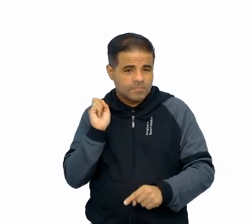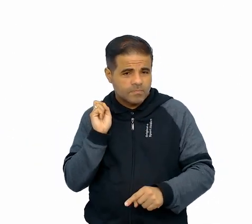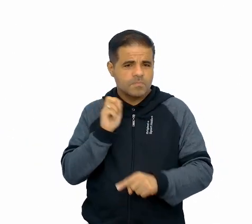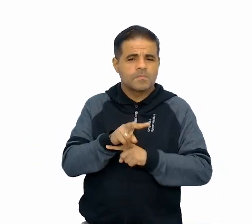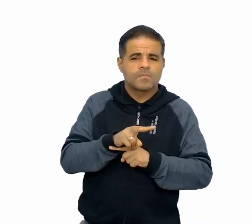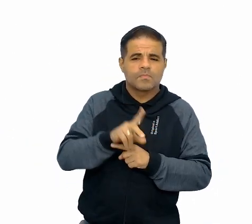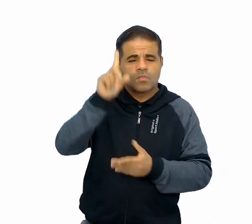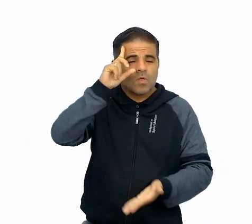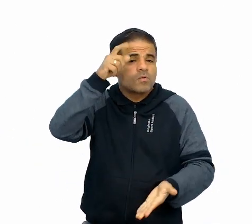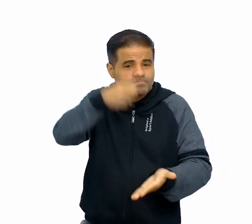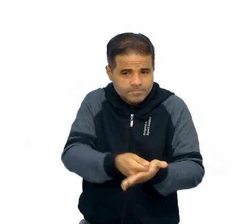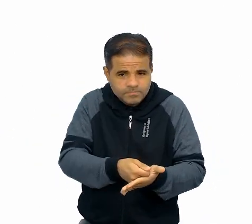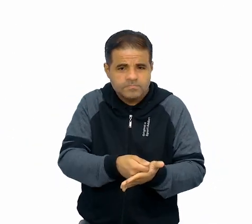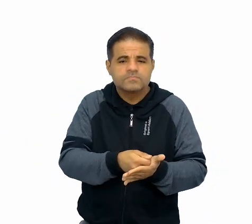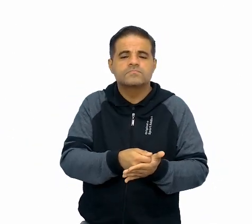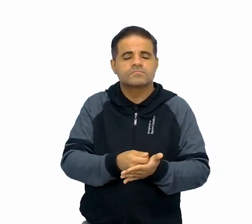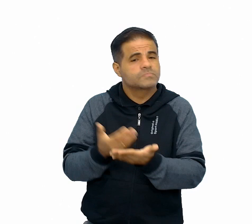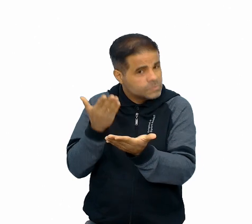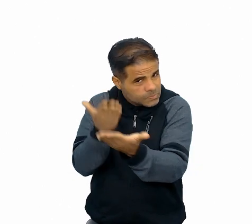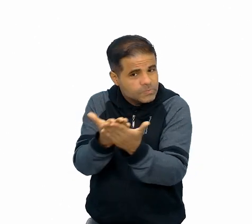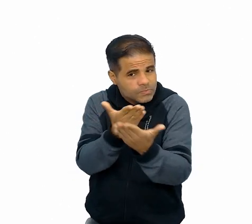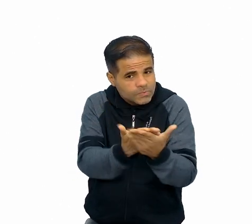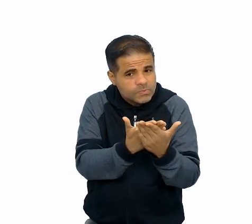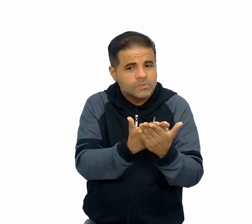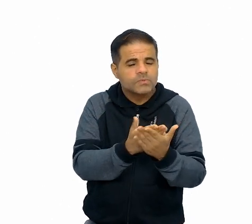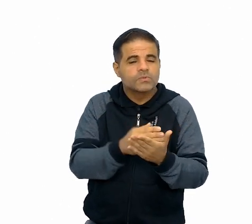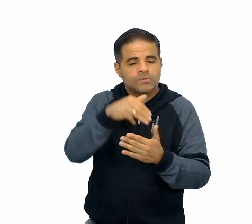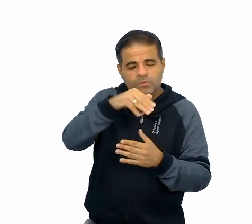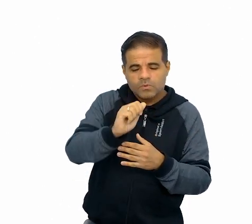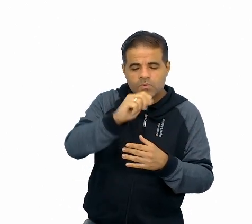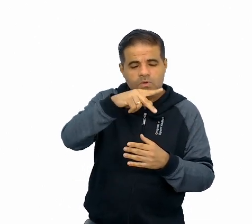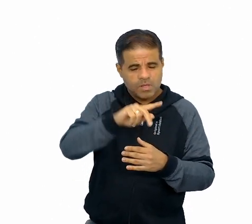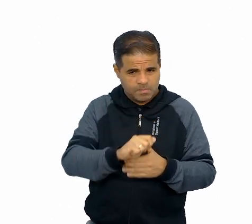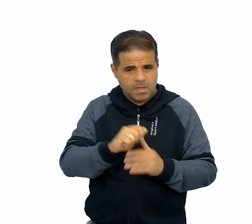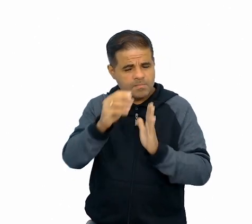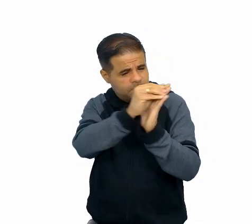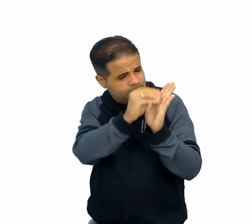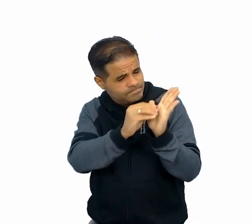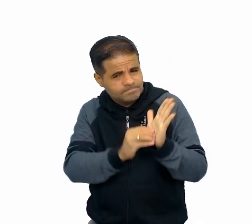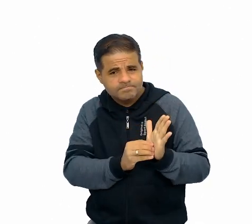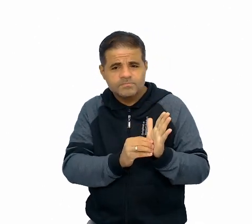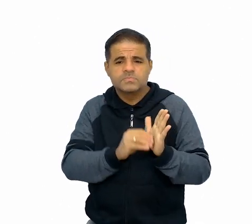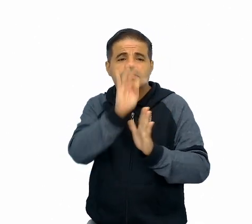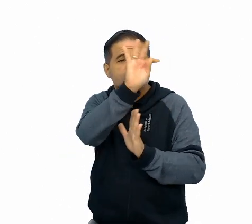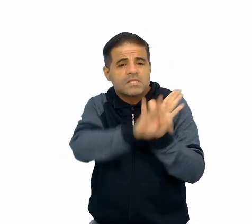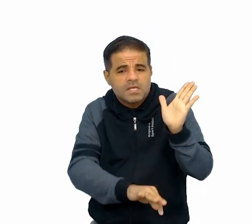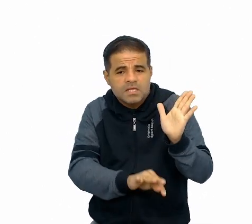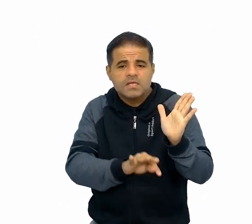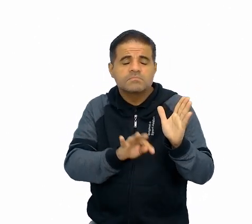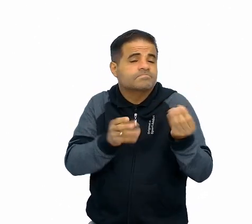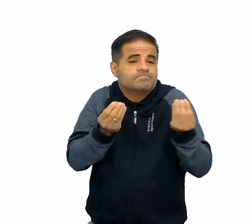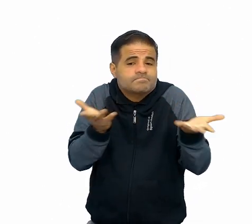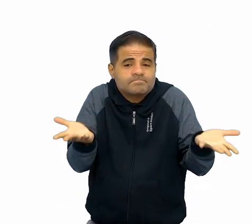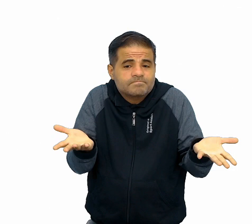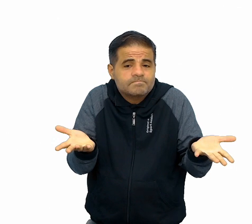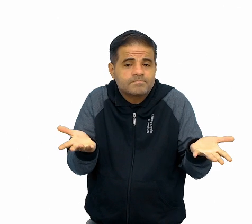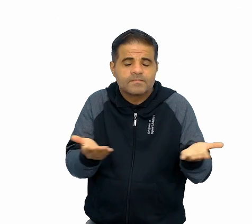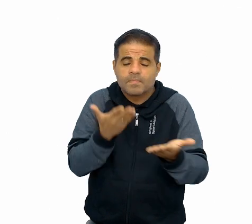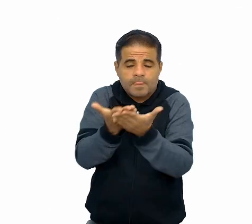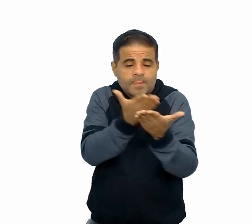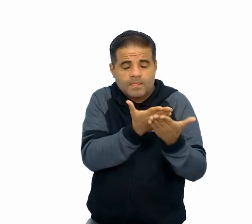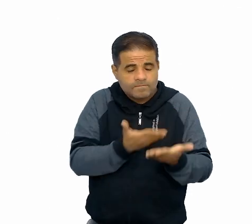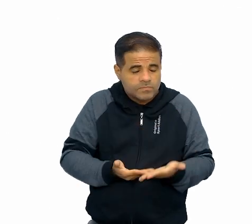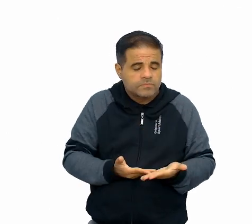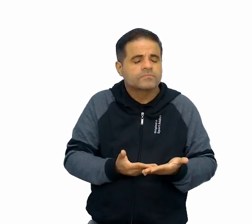decisões compartilhadas com os estudantes, né? Como esse mapa será composto, quais textos, né? Então, são aulas